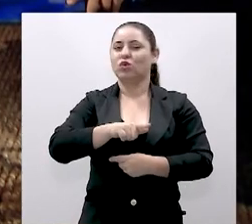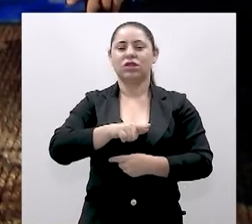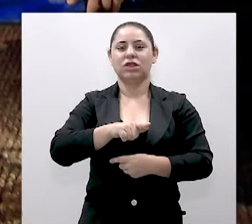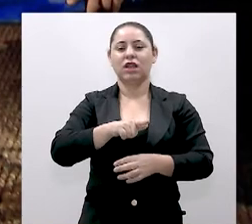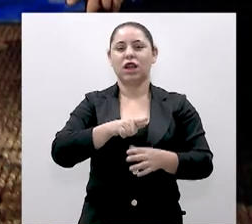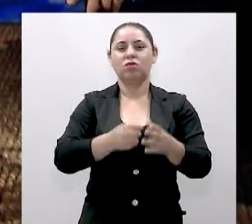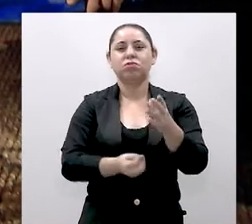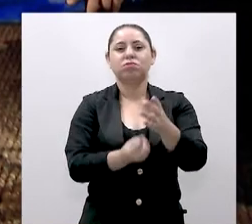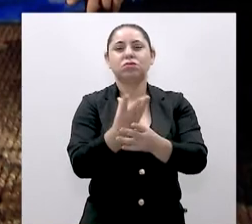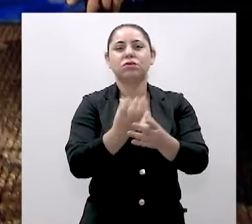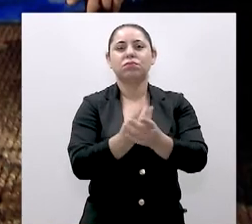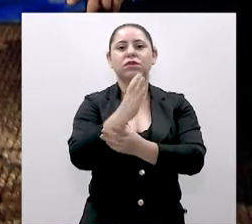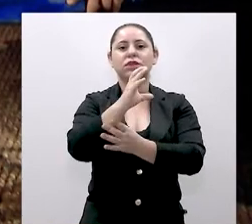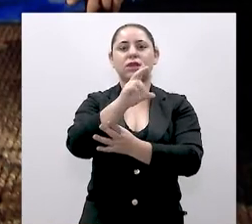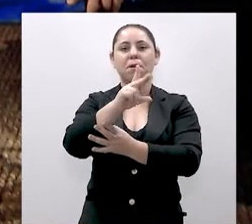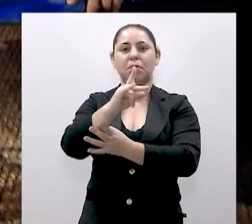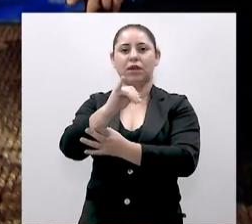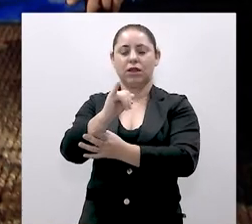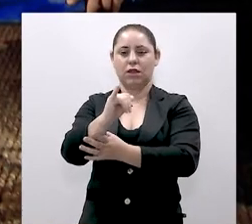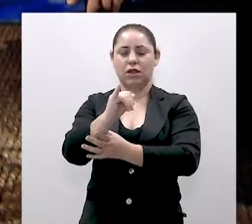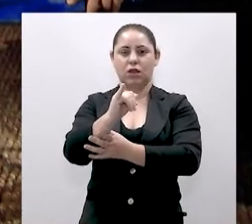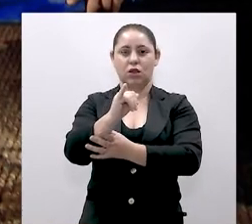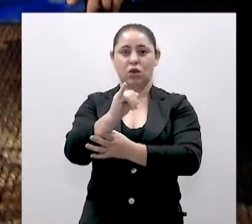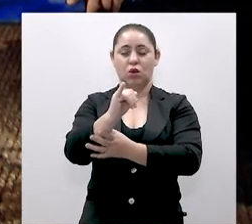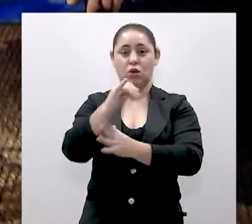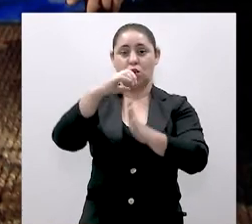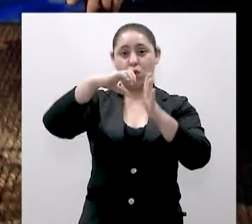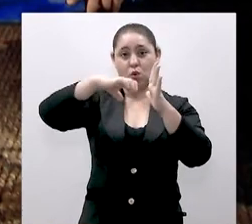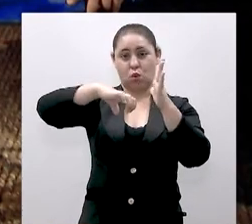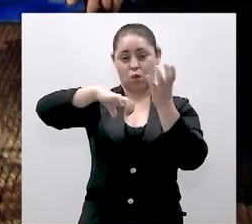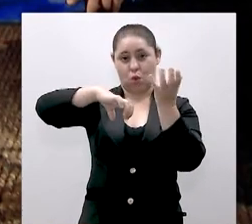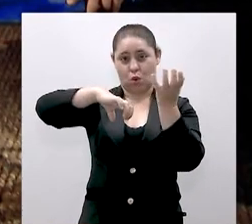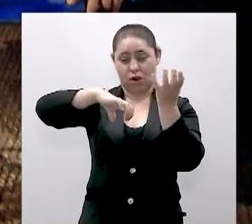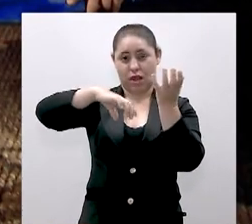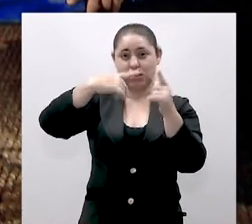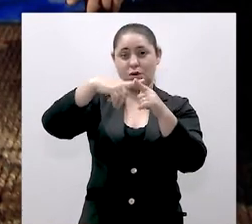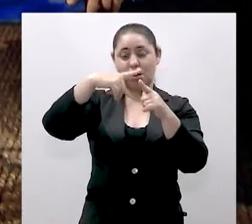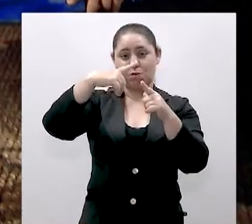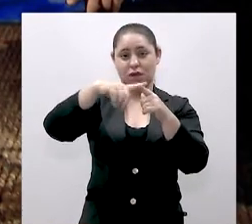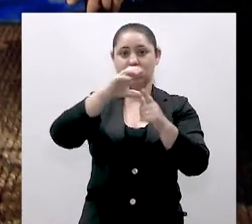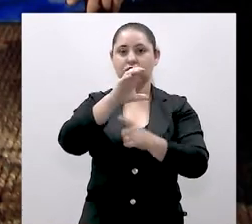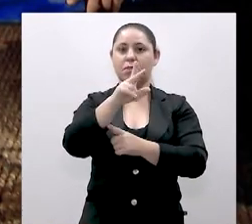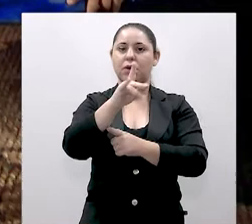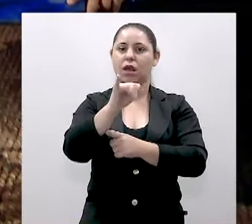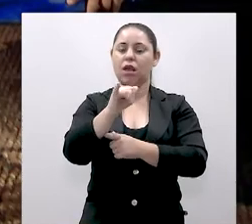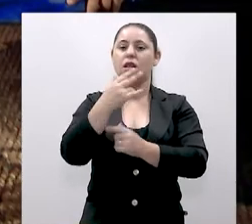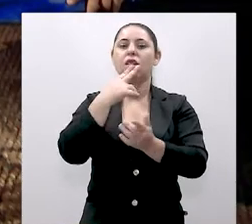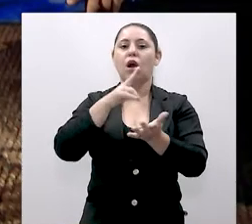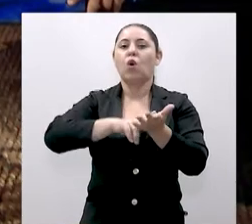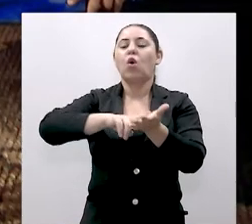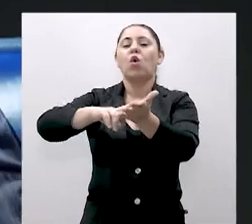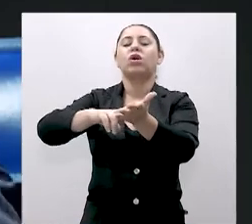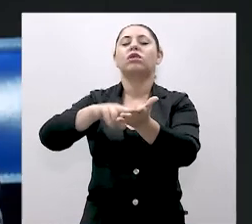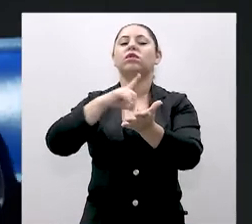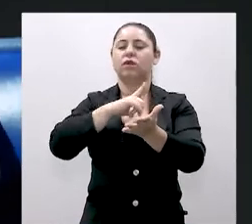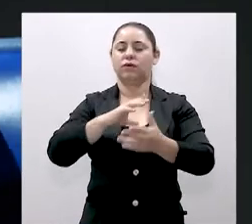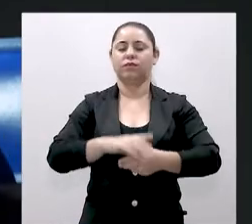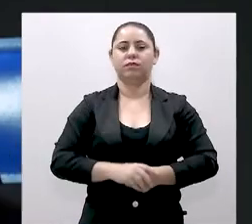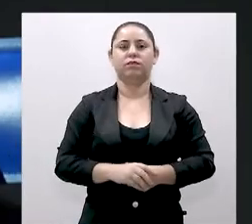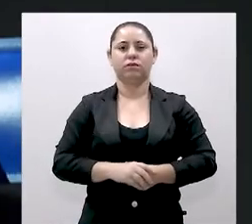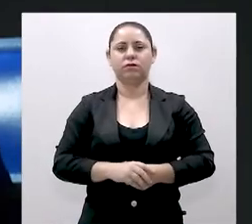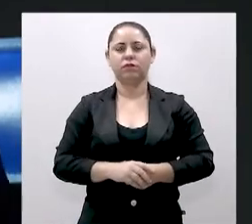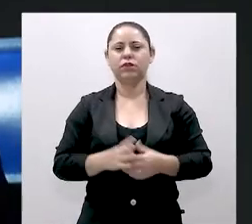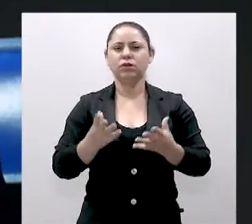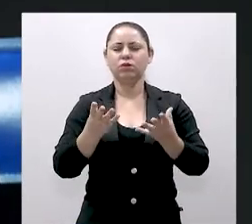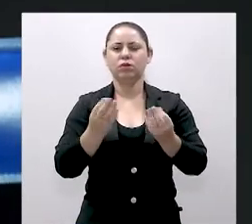conseguiram montar mas nenhuma sempre no Congresso em função dos resultados que a CPI dos Correios Observe o